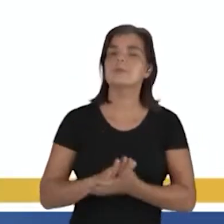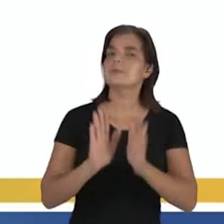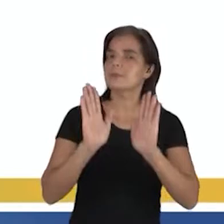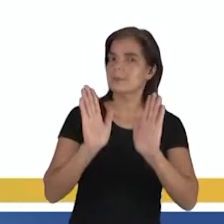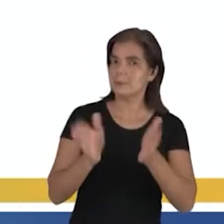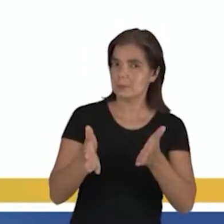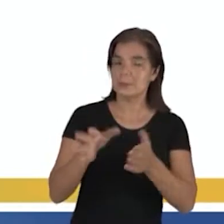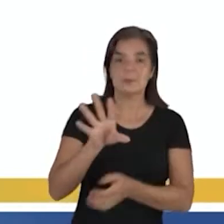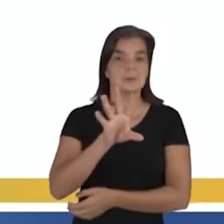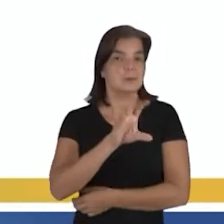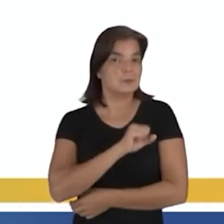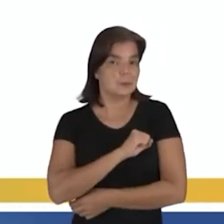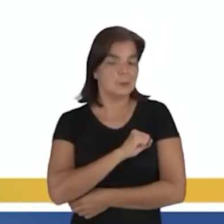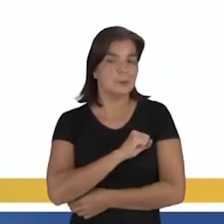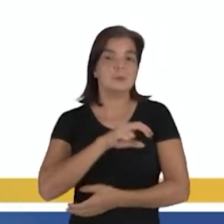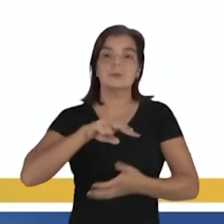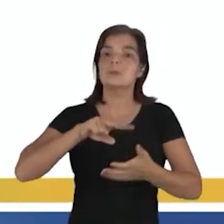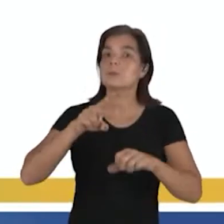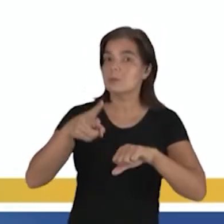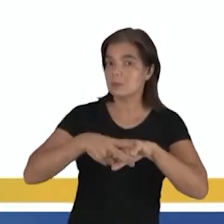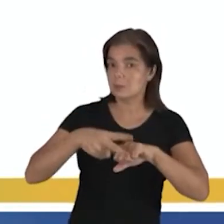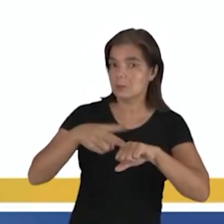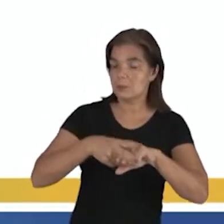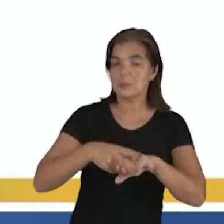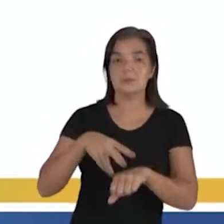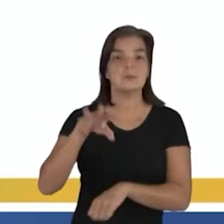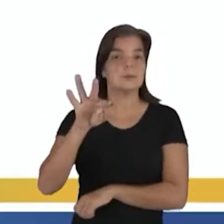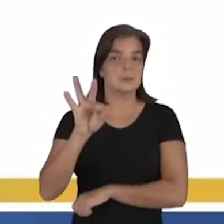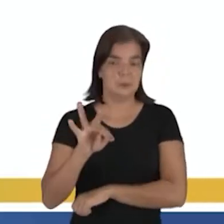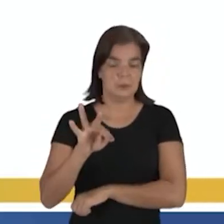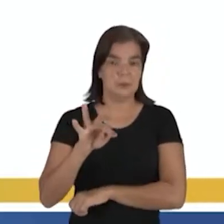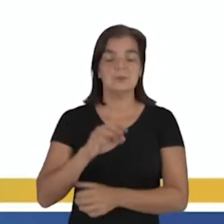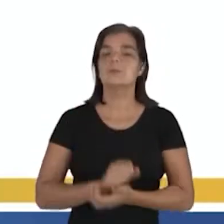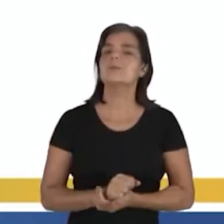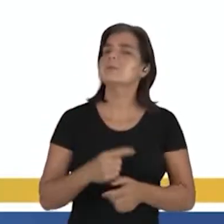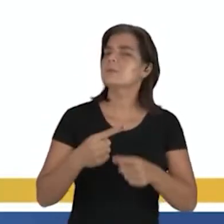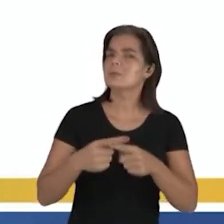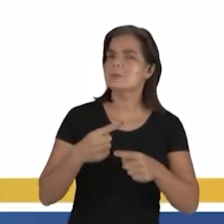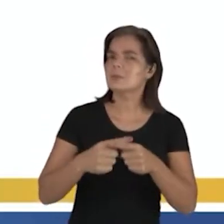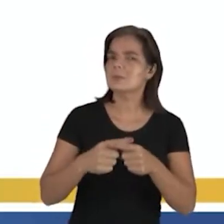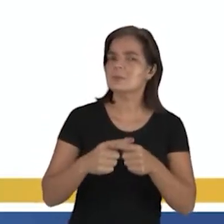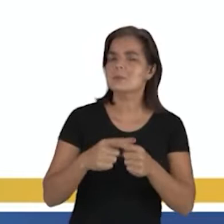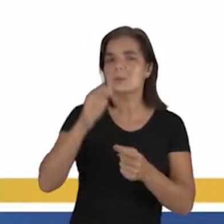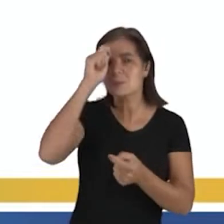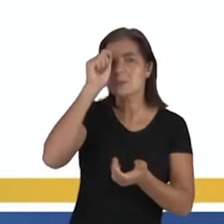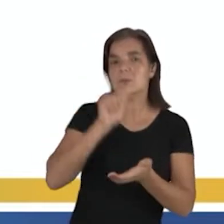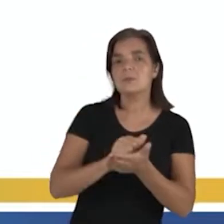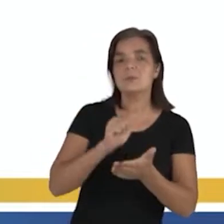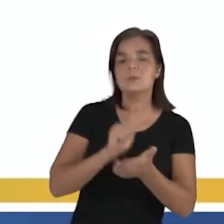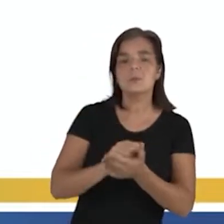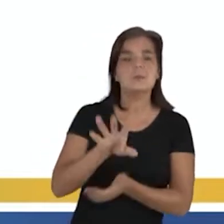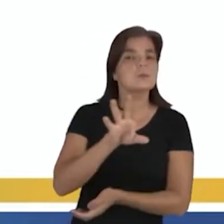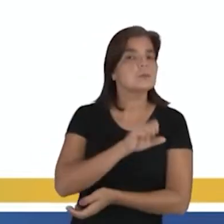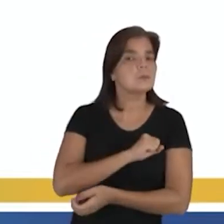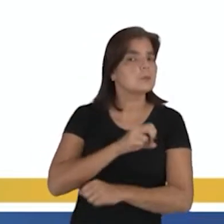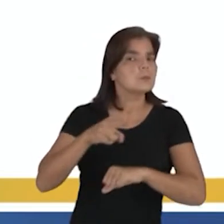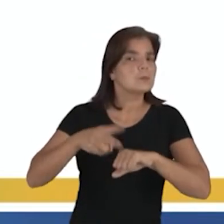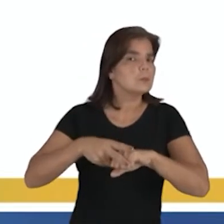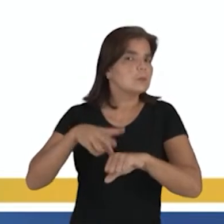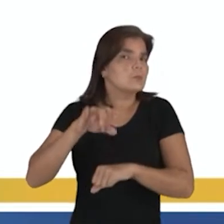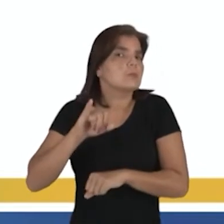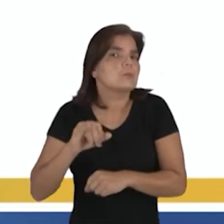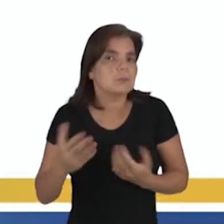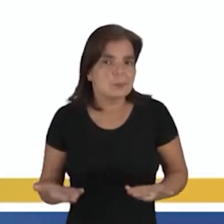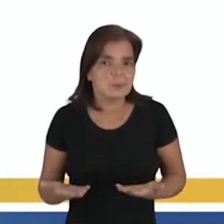Já que amar se trata de um verbo transitivo, por que Mário de Andrade colocou amar como